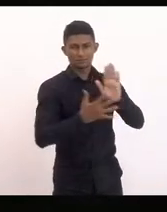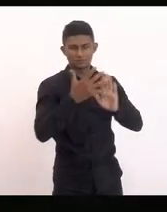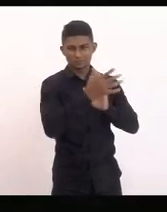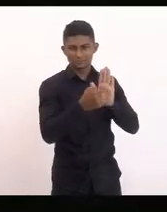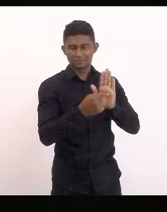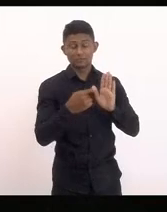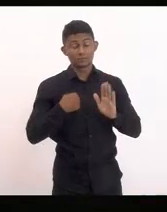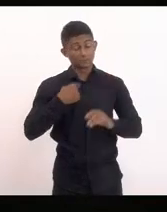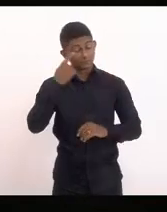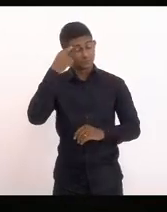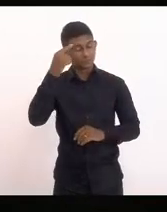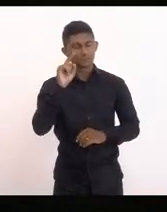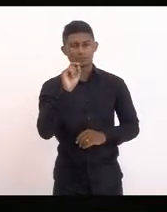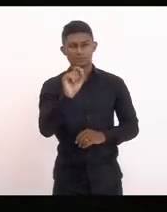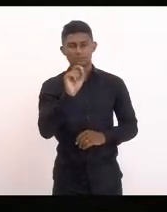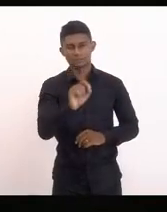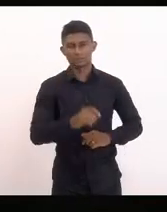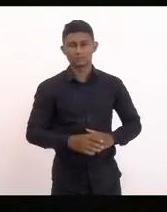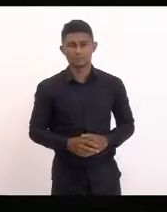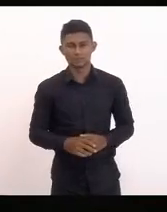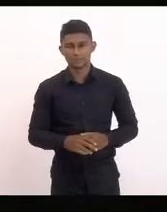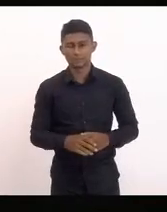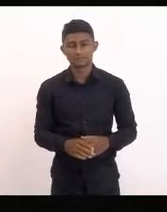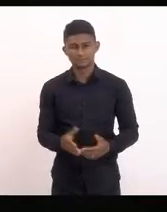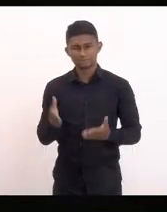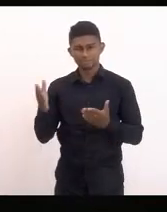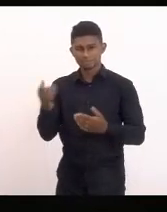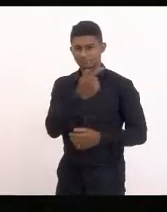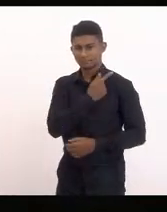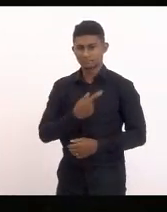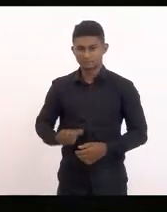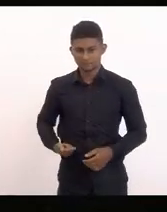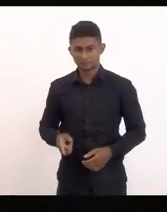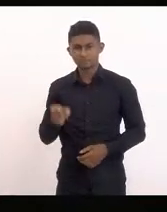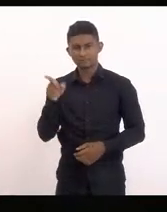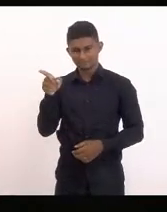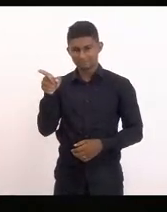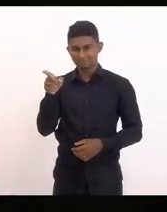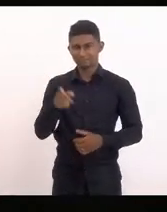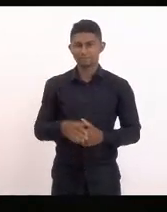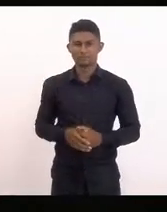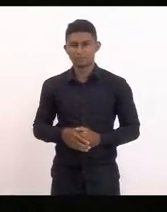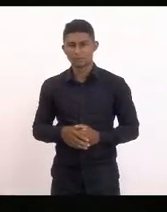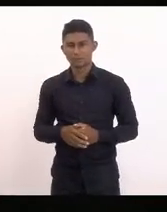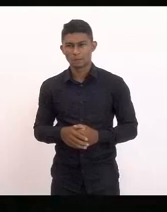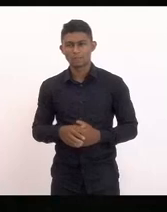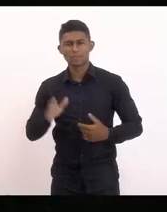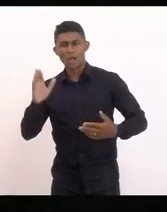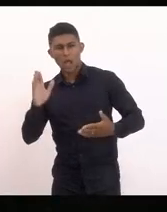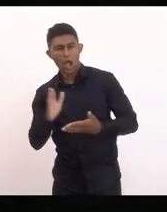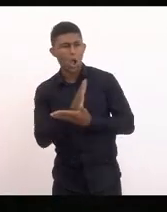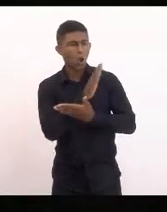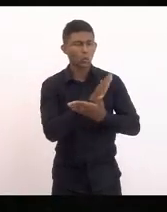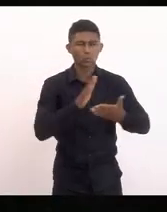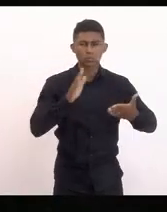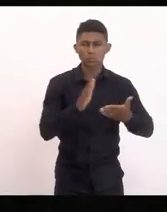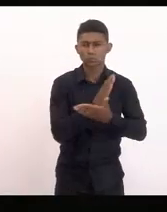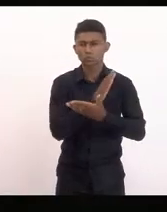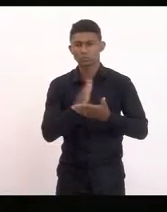quero lembrar só uma coisa. O governador, para alguns segmentos, a alteração